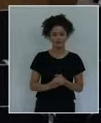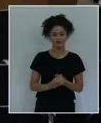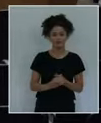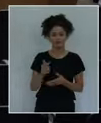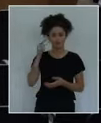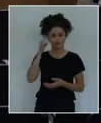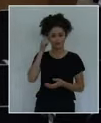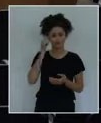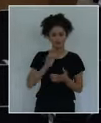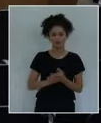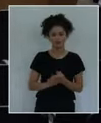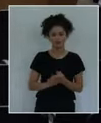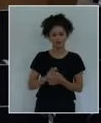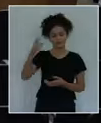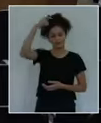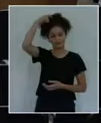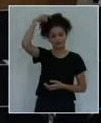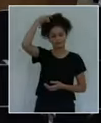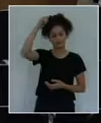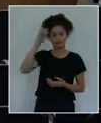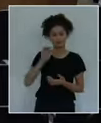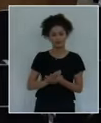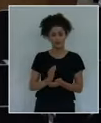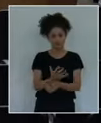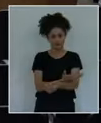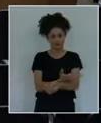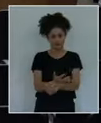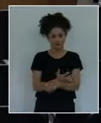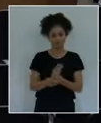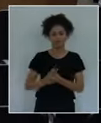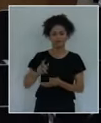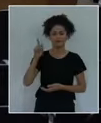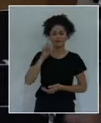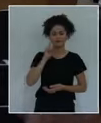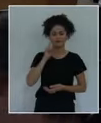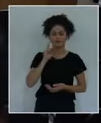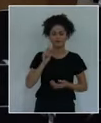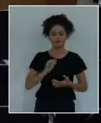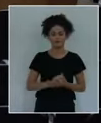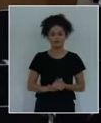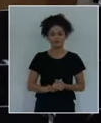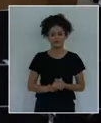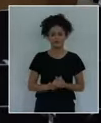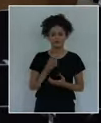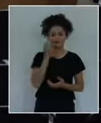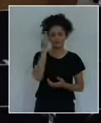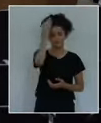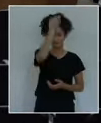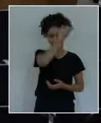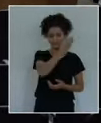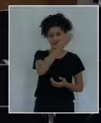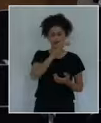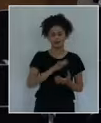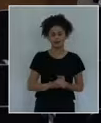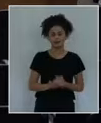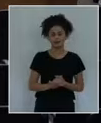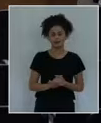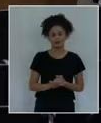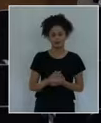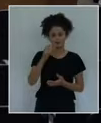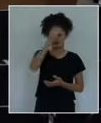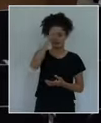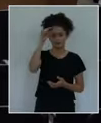Proença, José Rubens Tavares, Sérgio Antônio de Moura, Hermano Luiz dos Santos, Carlos Alberto Montanha da Silva, José